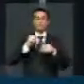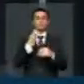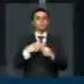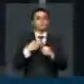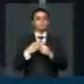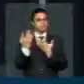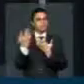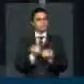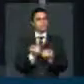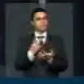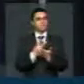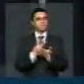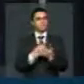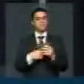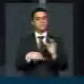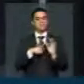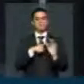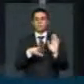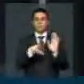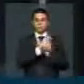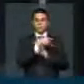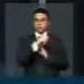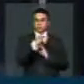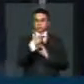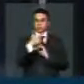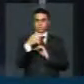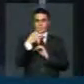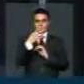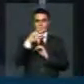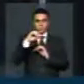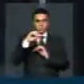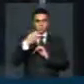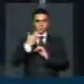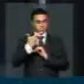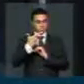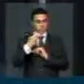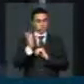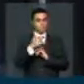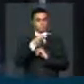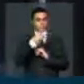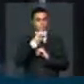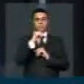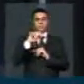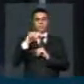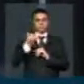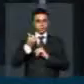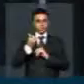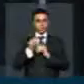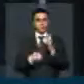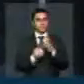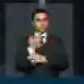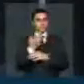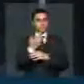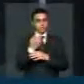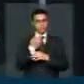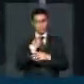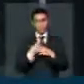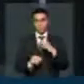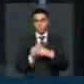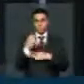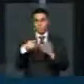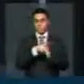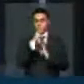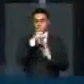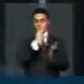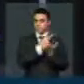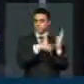ressaltar que a Lei nº 12.492, de 2006, que cria o dia do desafio, é de minha autoria. No